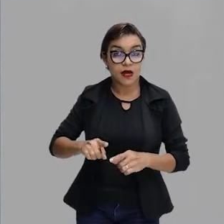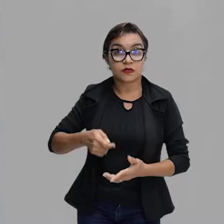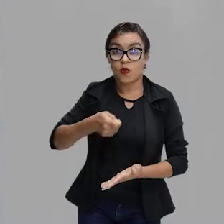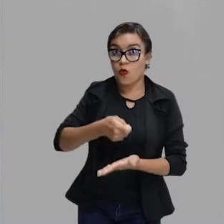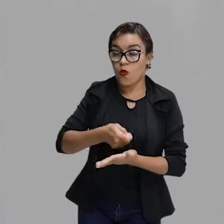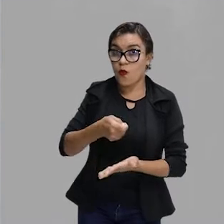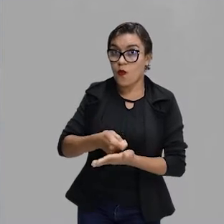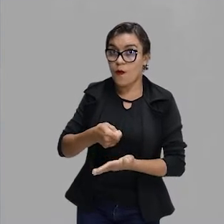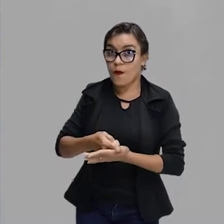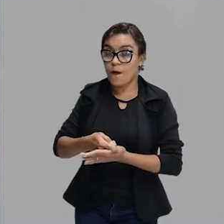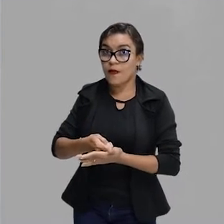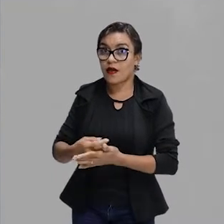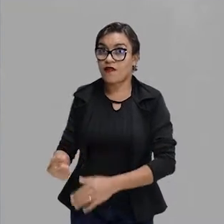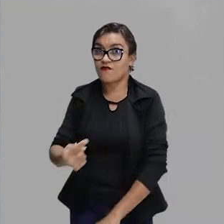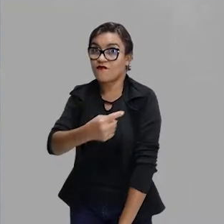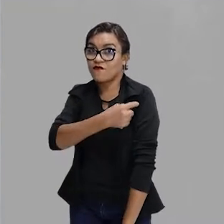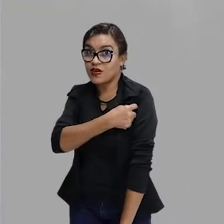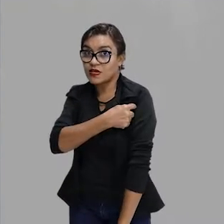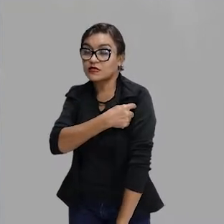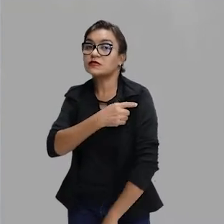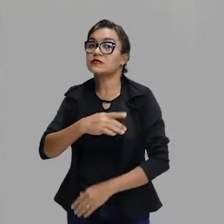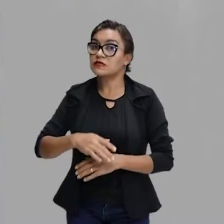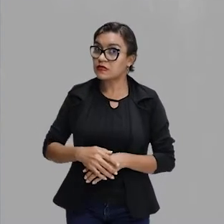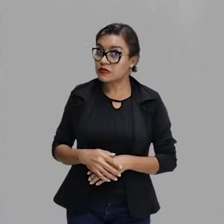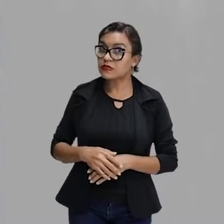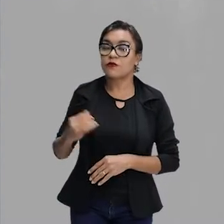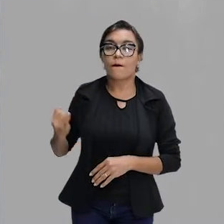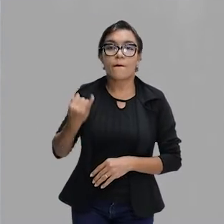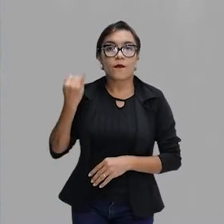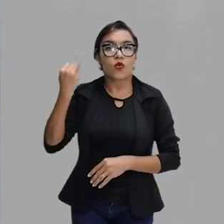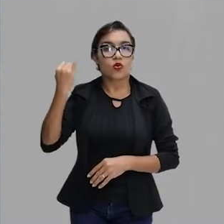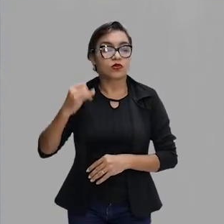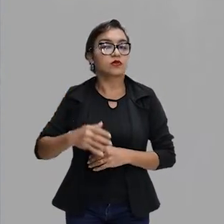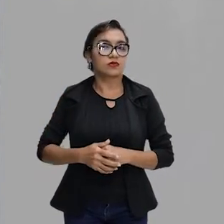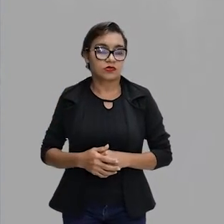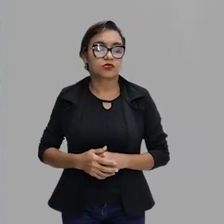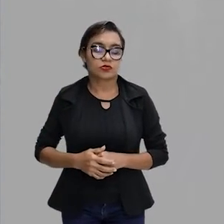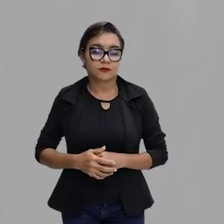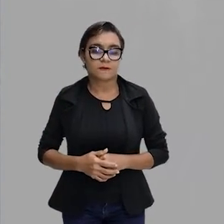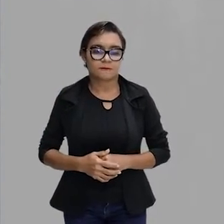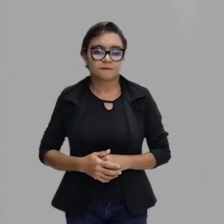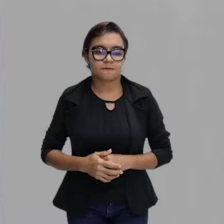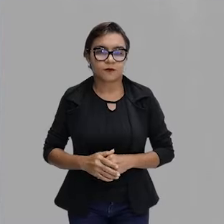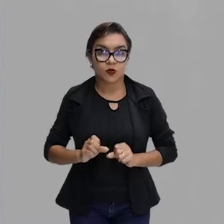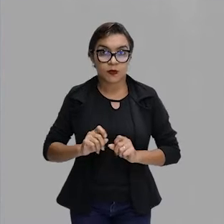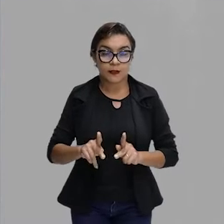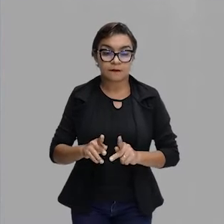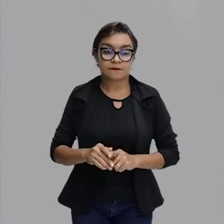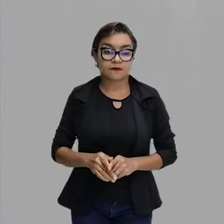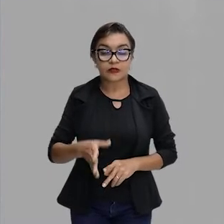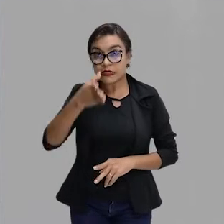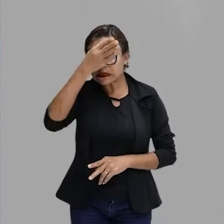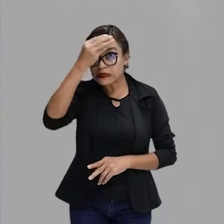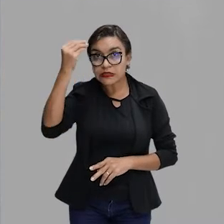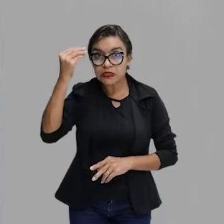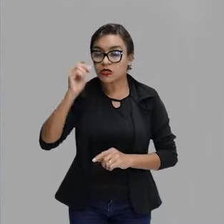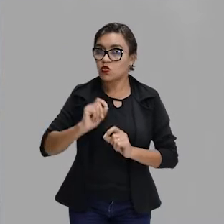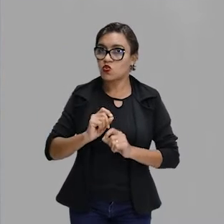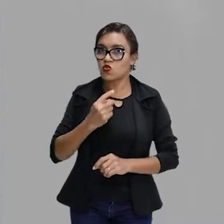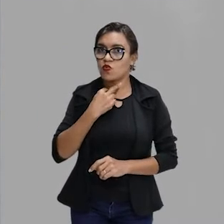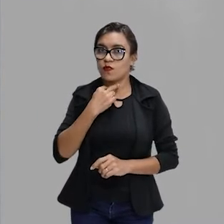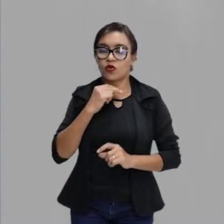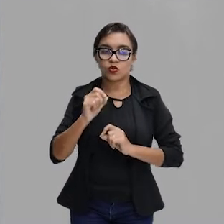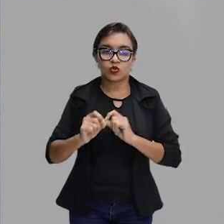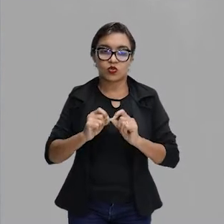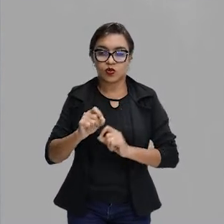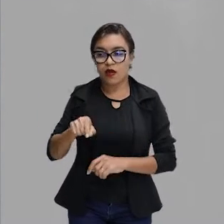aftosa, tá? Mas na pecuária intensiva tu tem um controle muito maior além apenas dessa vacinação, tá? E não esqueçam, a pecuária extensiva